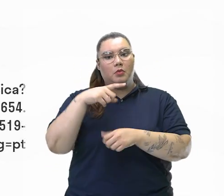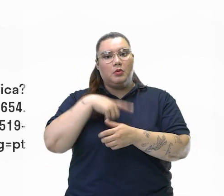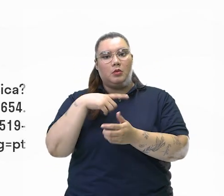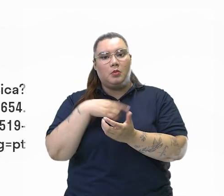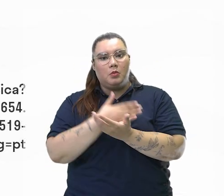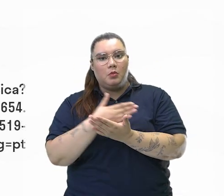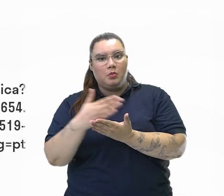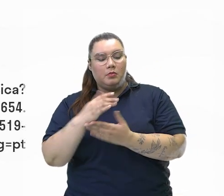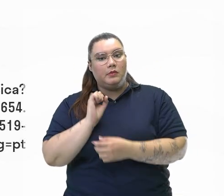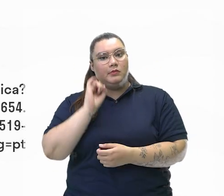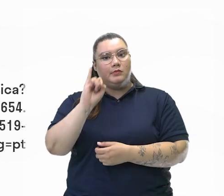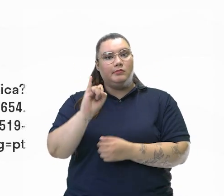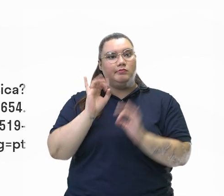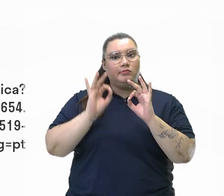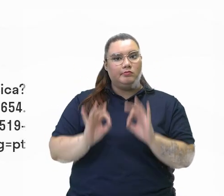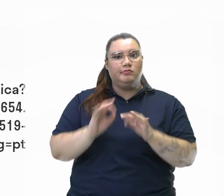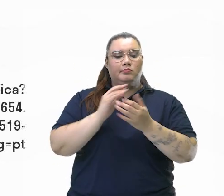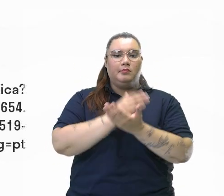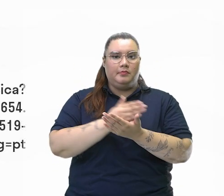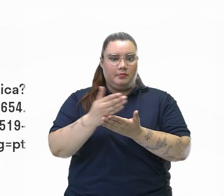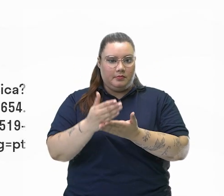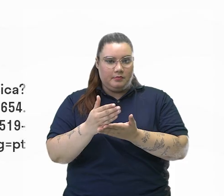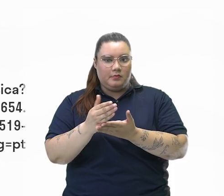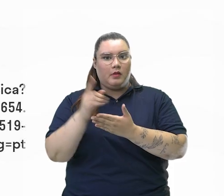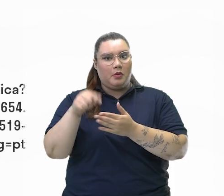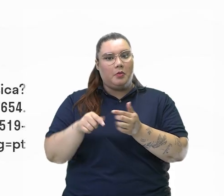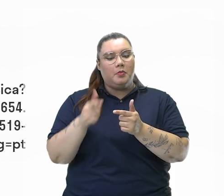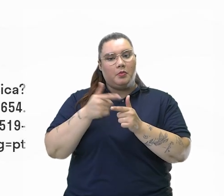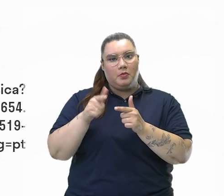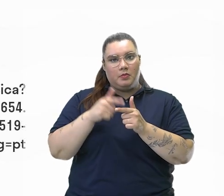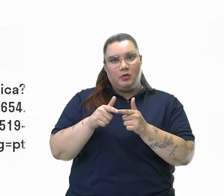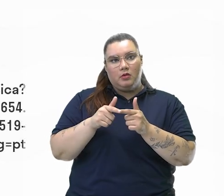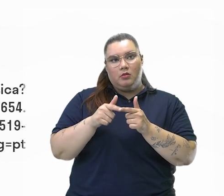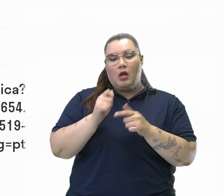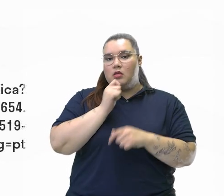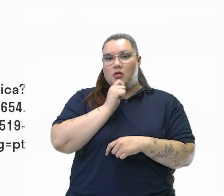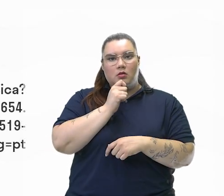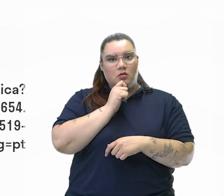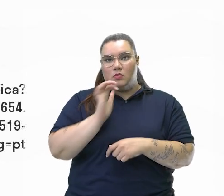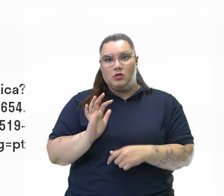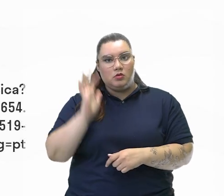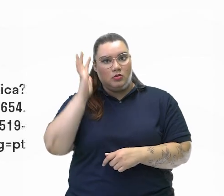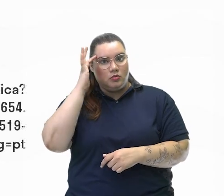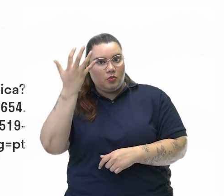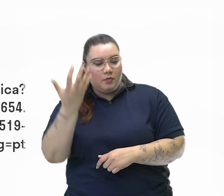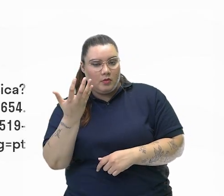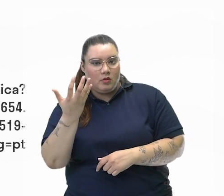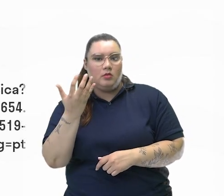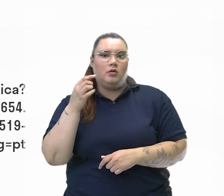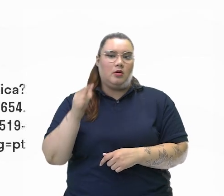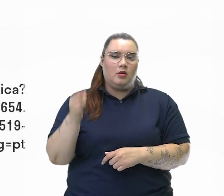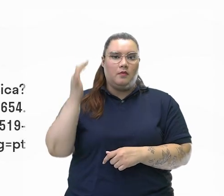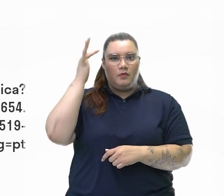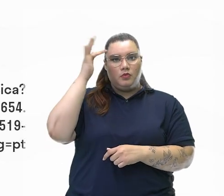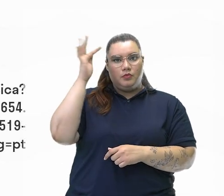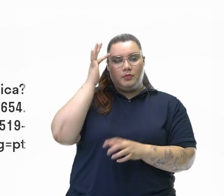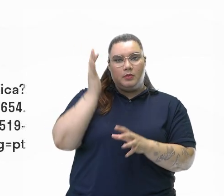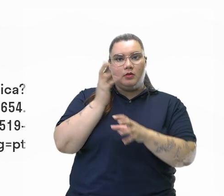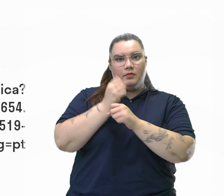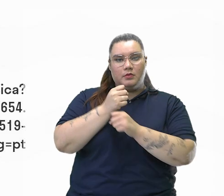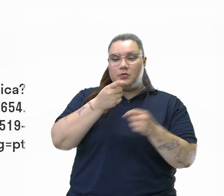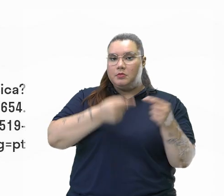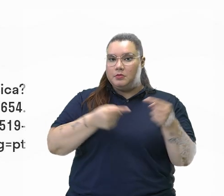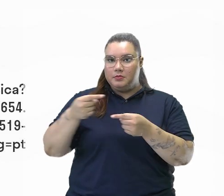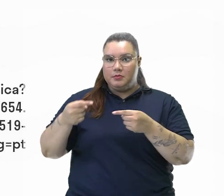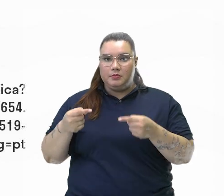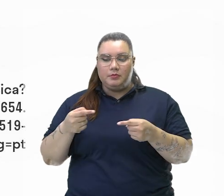teve início, se realmente se iniciou. É um problema ainda não resolvido que a filosofia da física